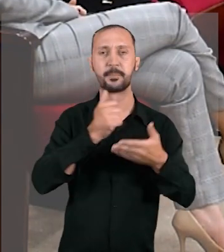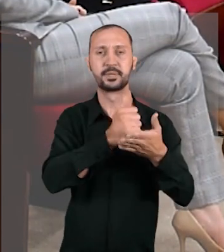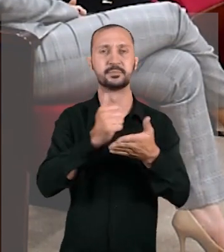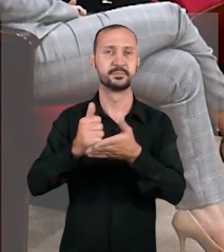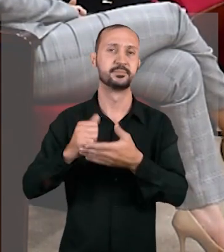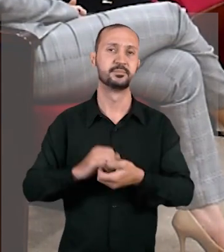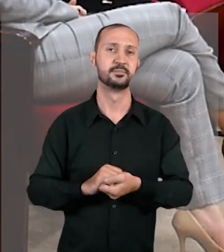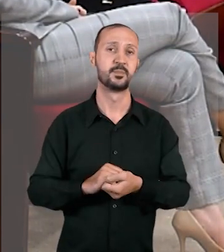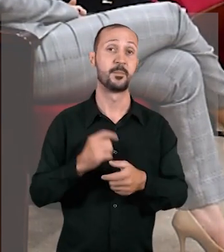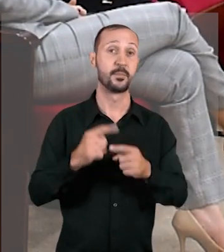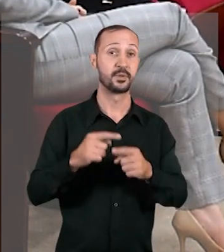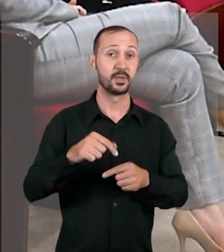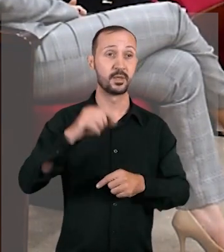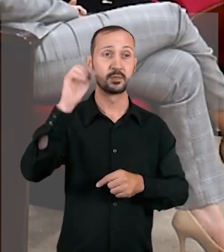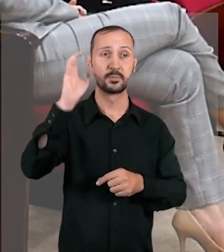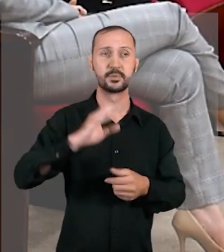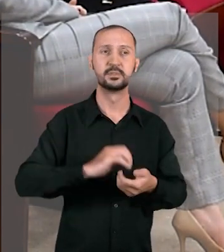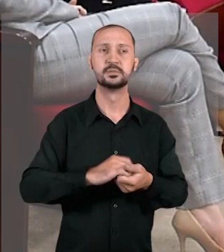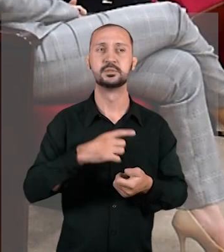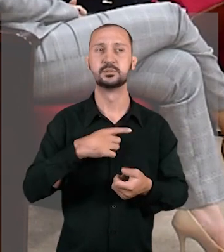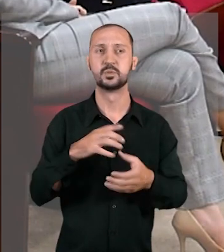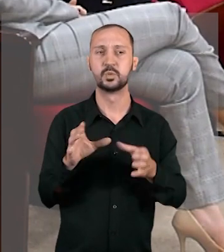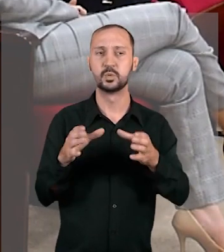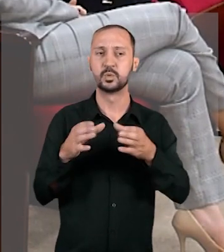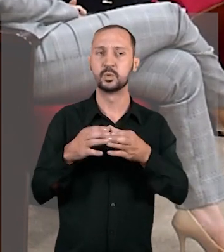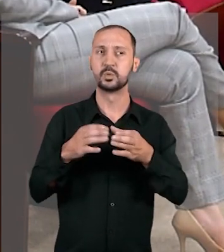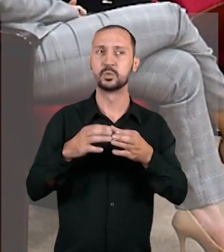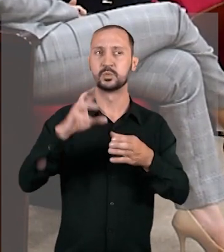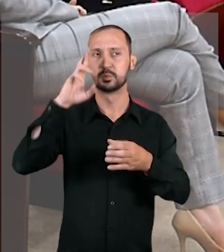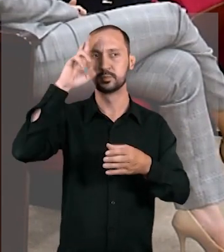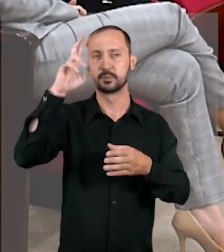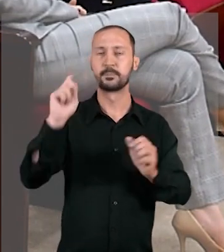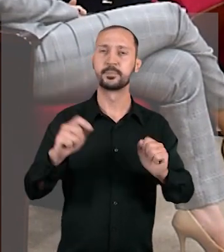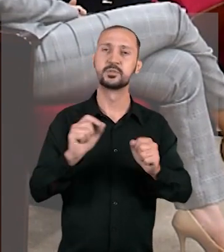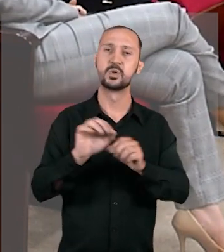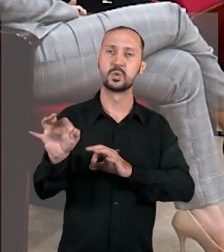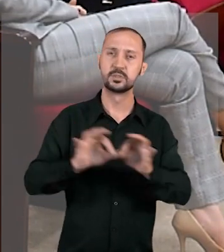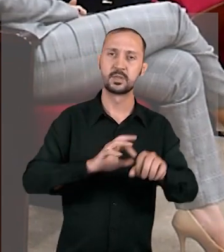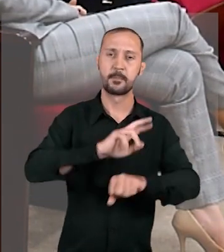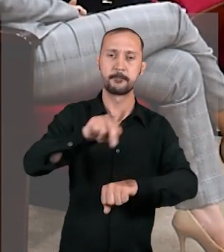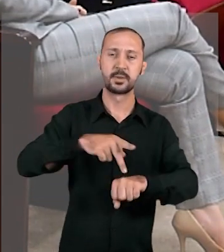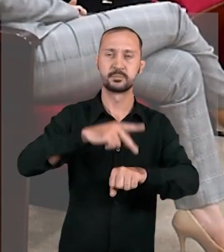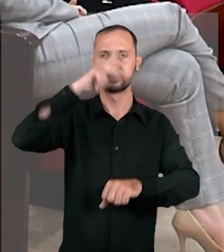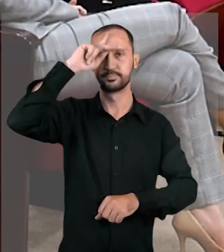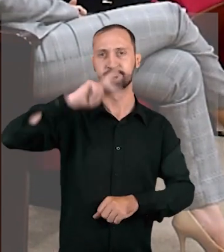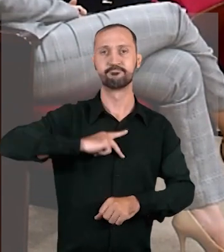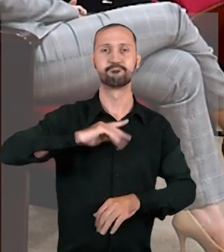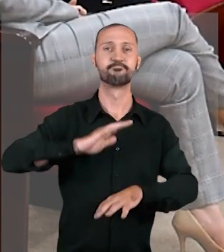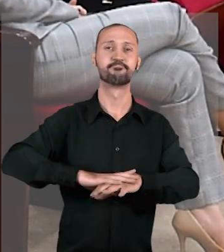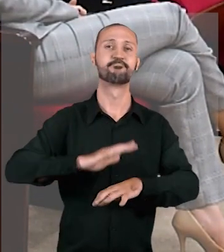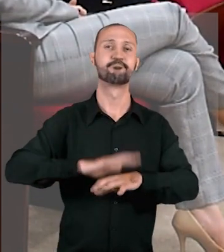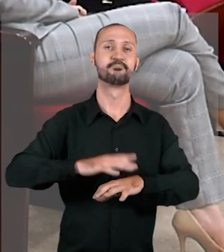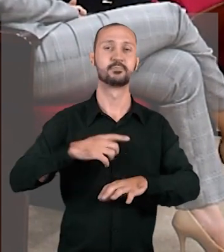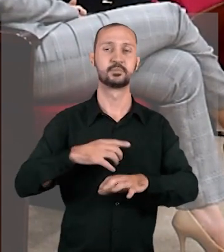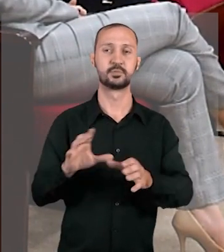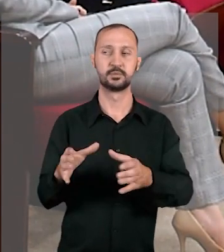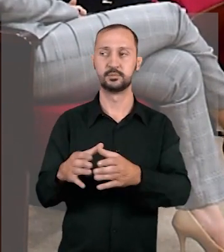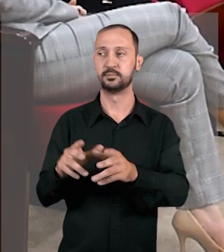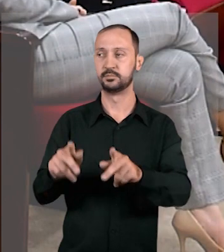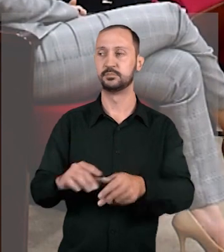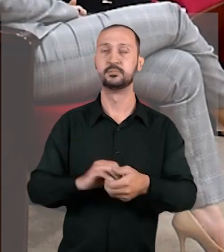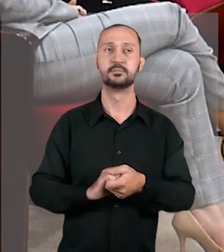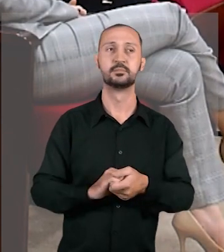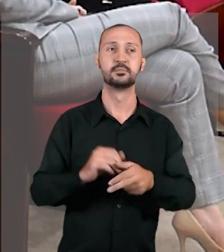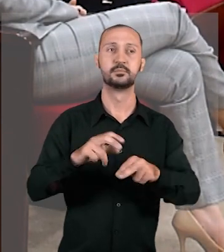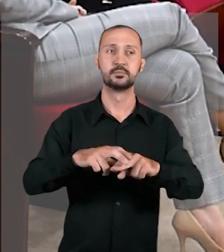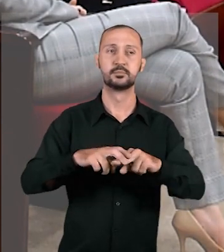muito tempo no Brasil, a classe dominante brasileira achava que podia fazer um país só para si e para os seus.